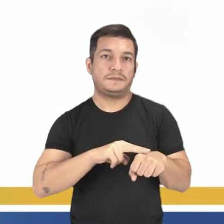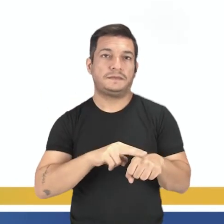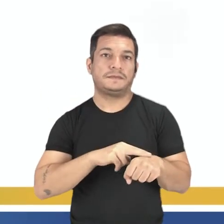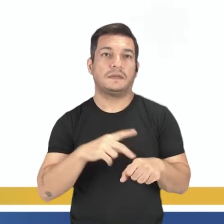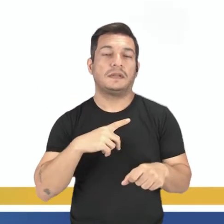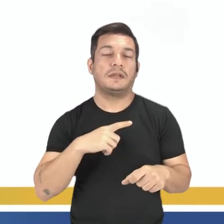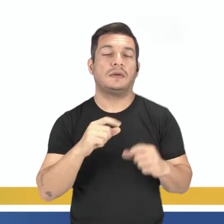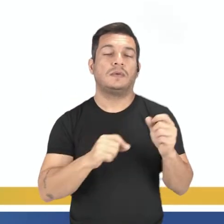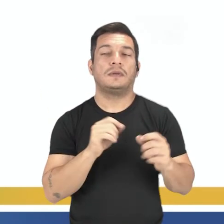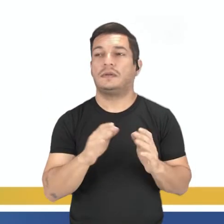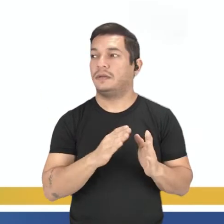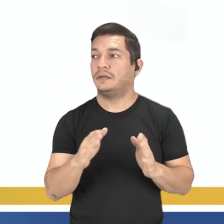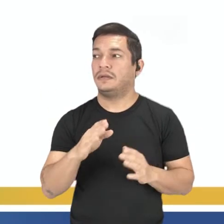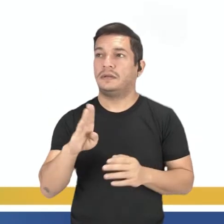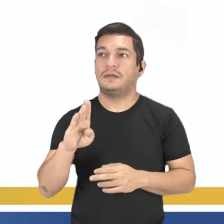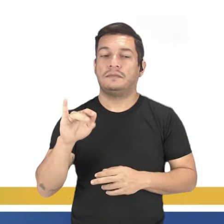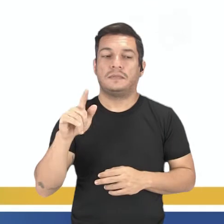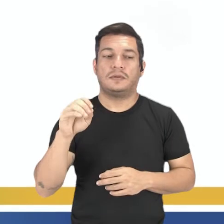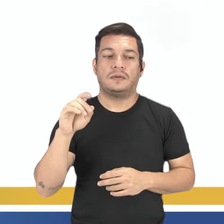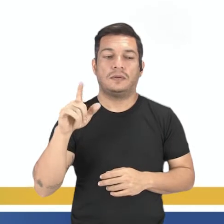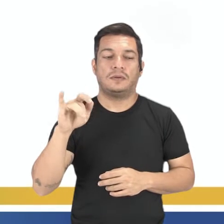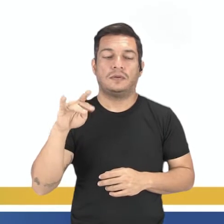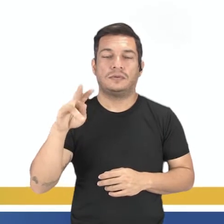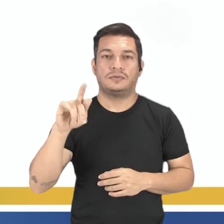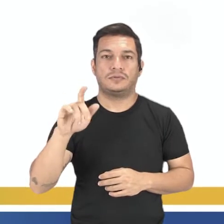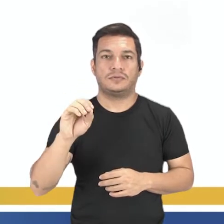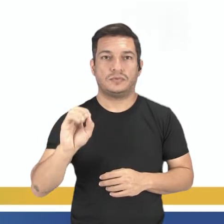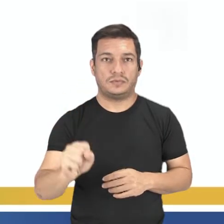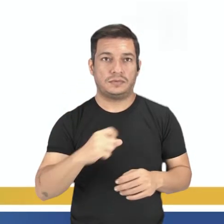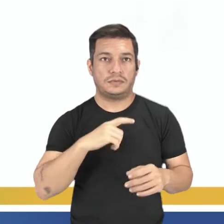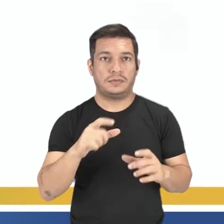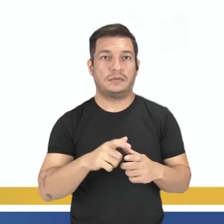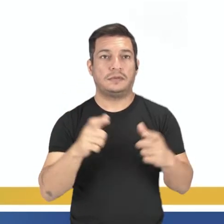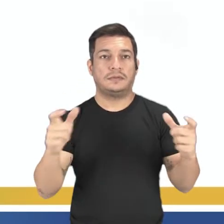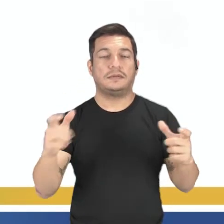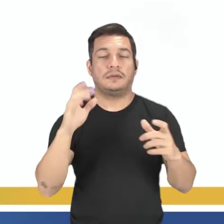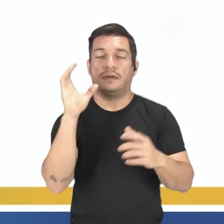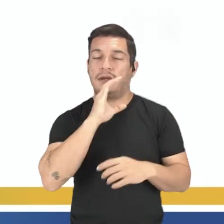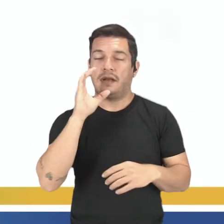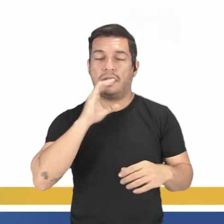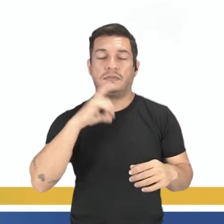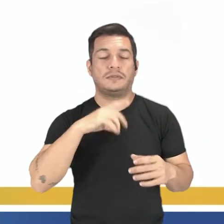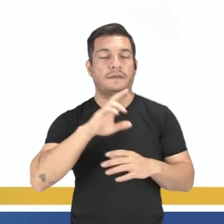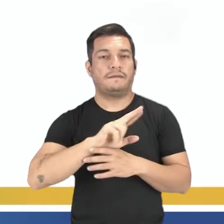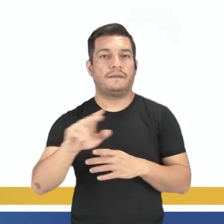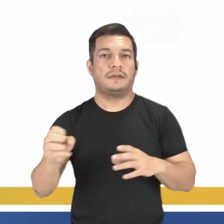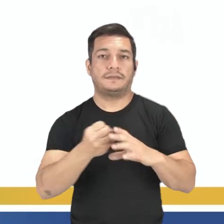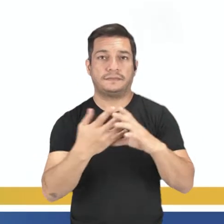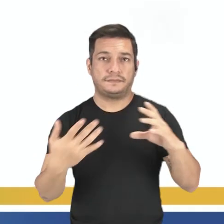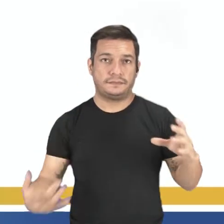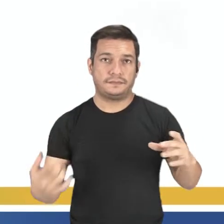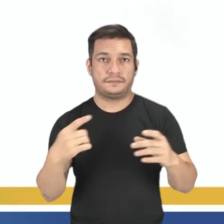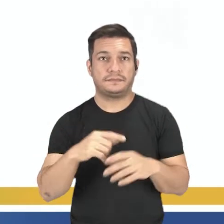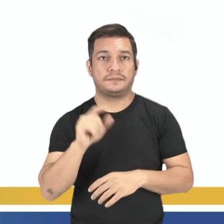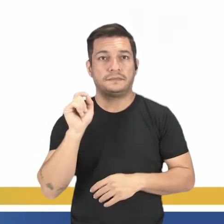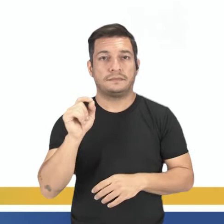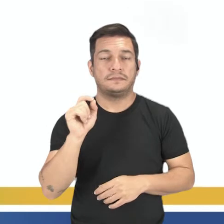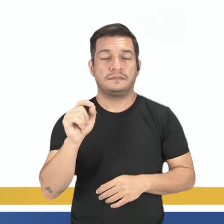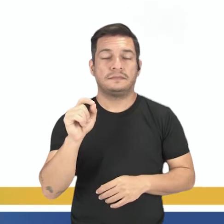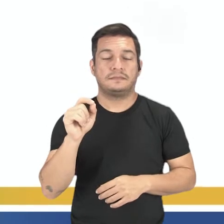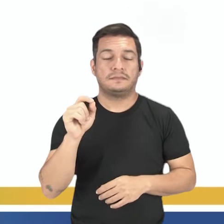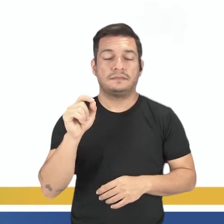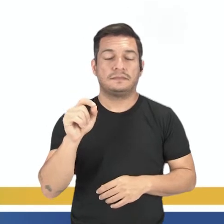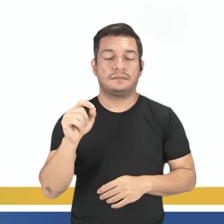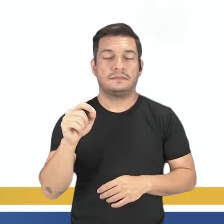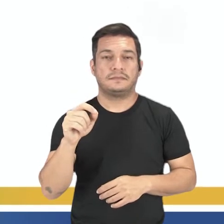elas cresciam muito rápido, se reproduziam muito rápido e tinham diversas características, né? Então essas propriedades